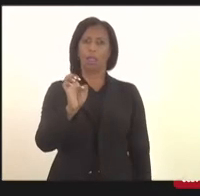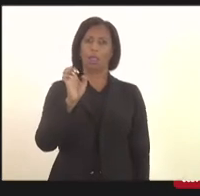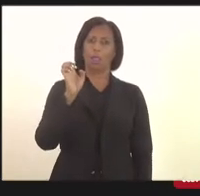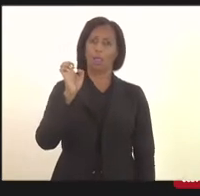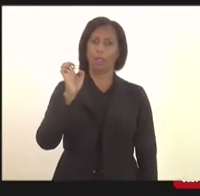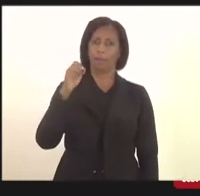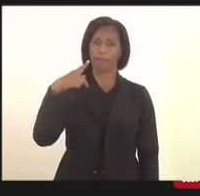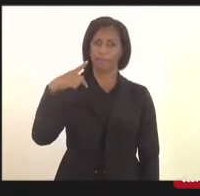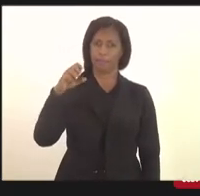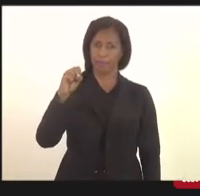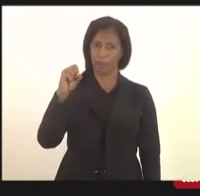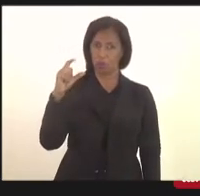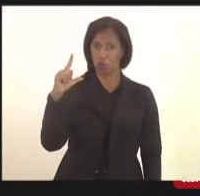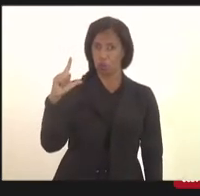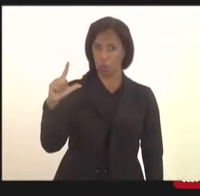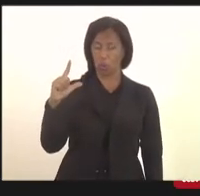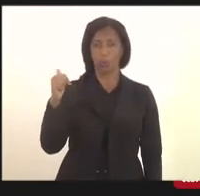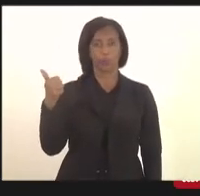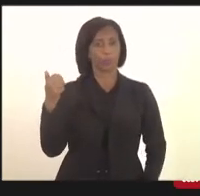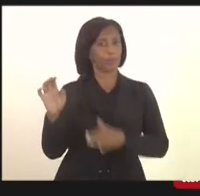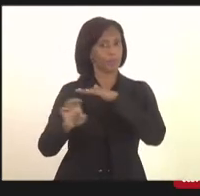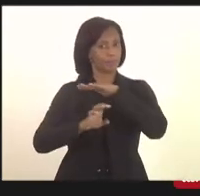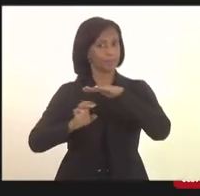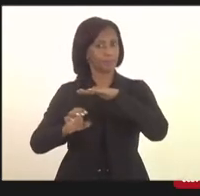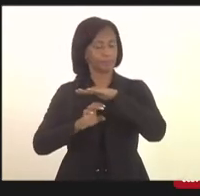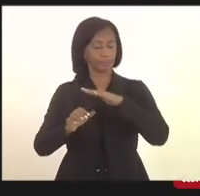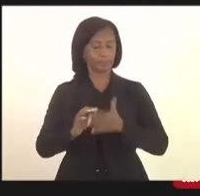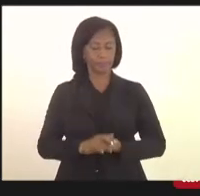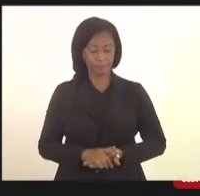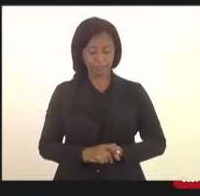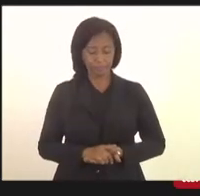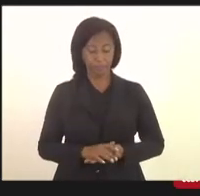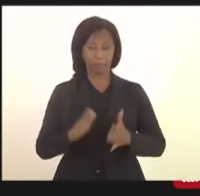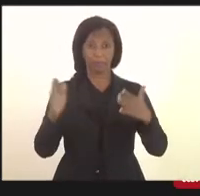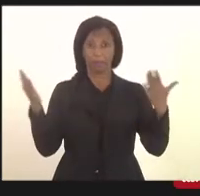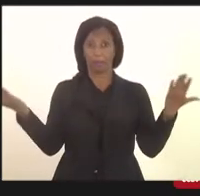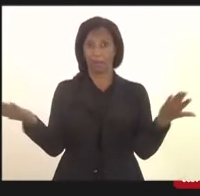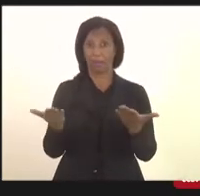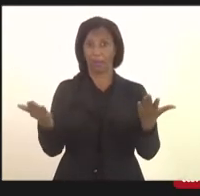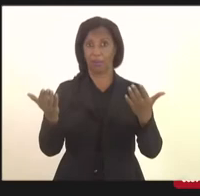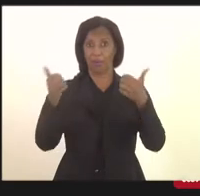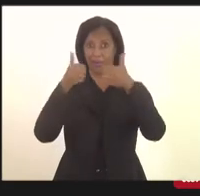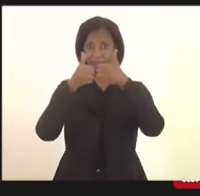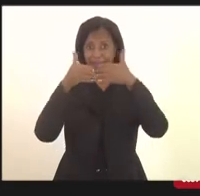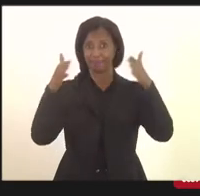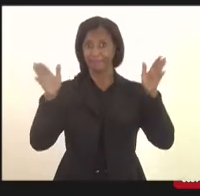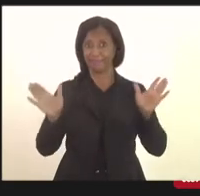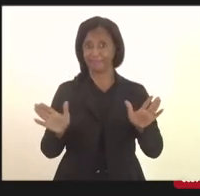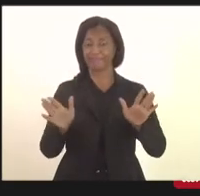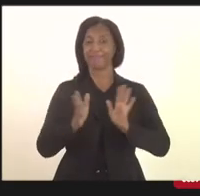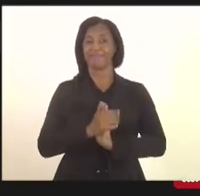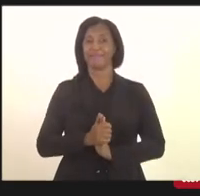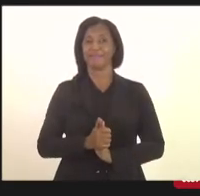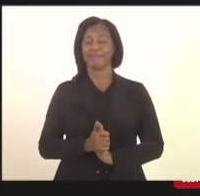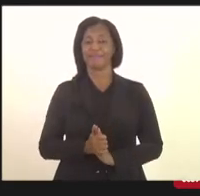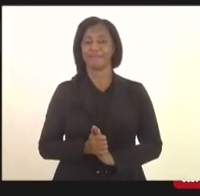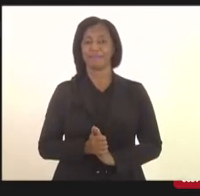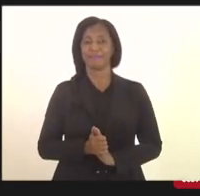Sinopec. E agora, abrindo para as